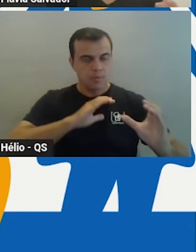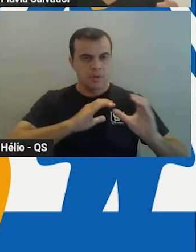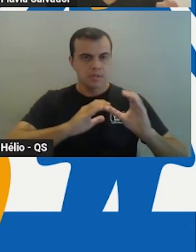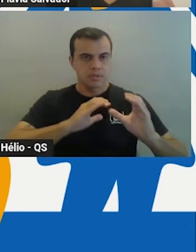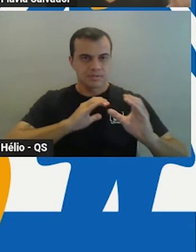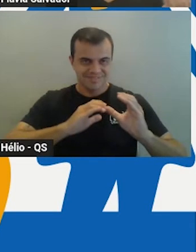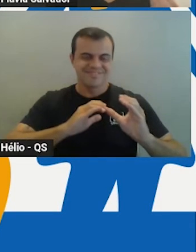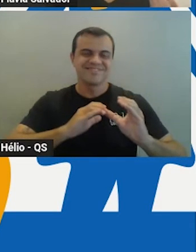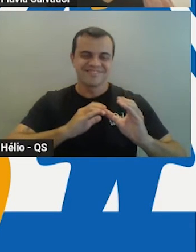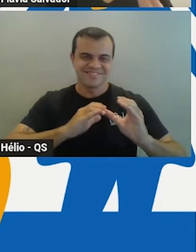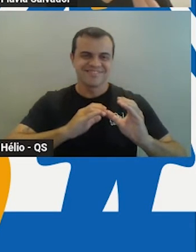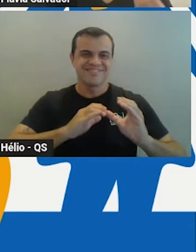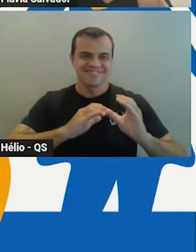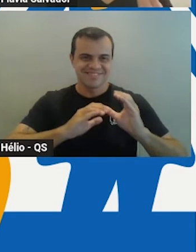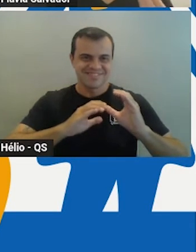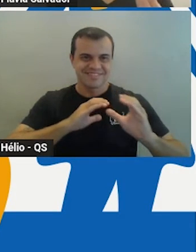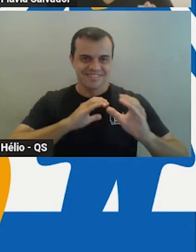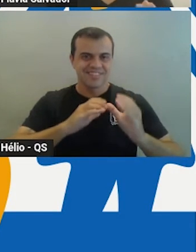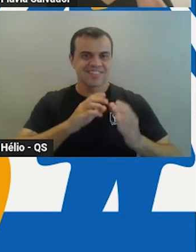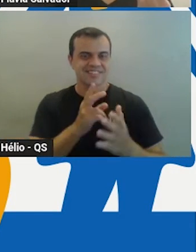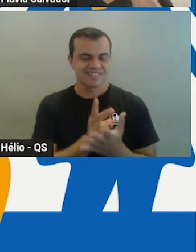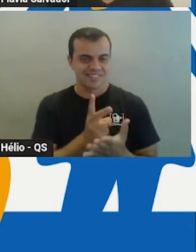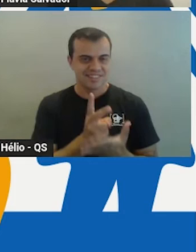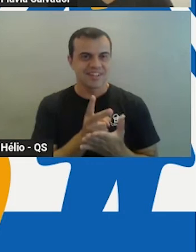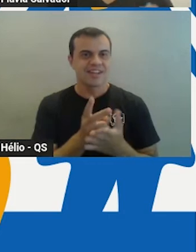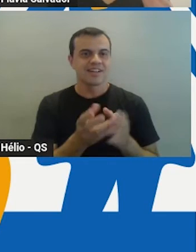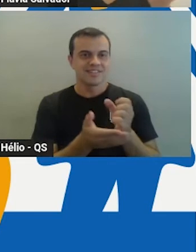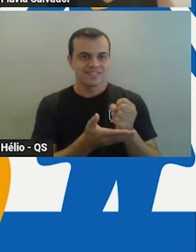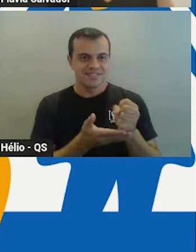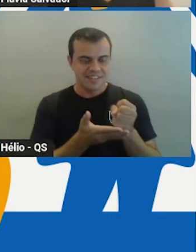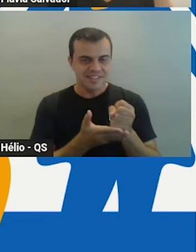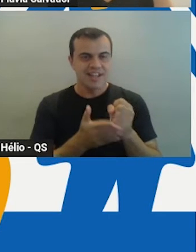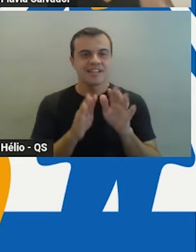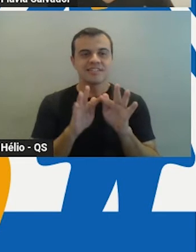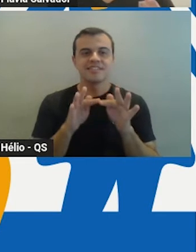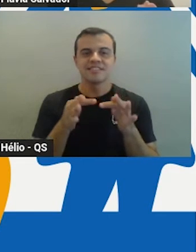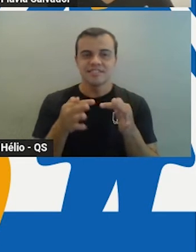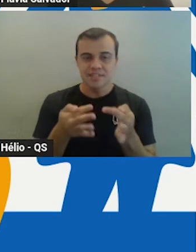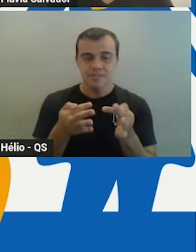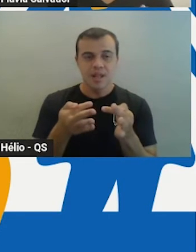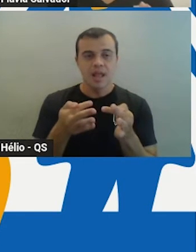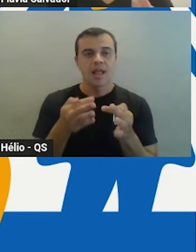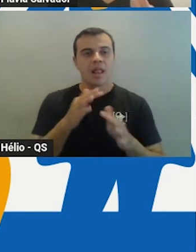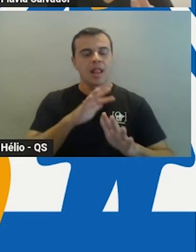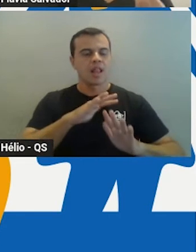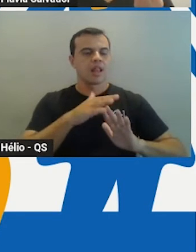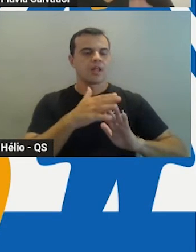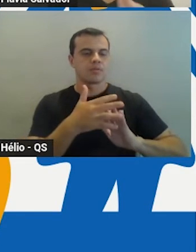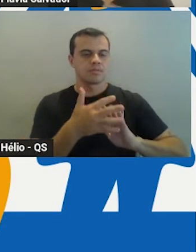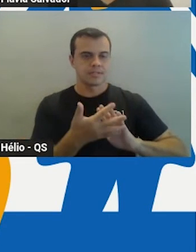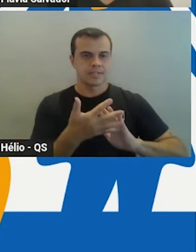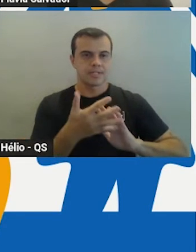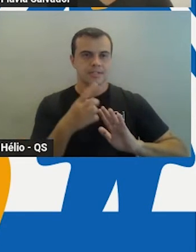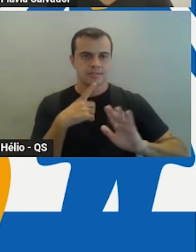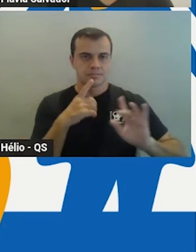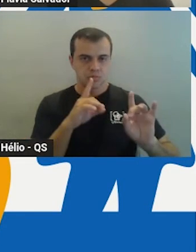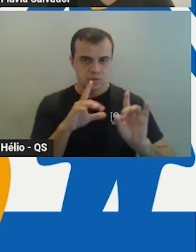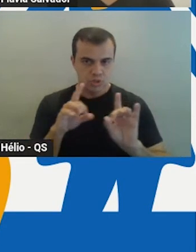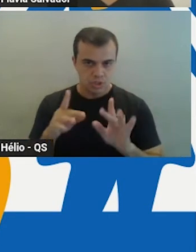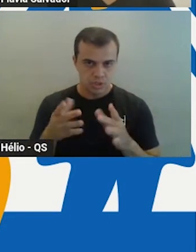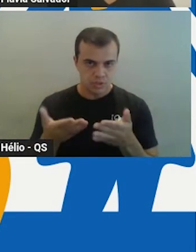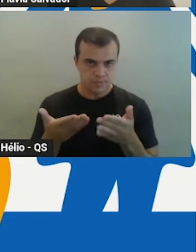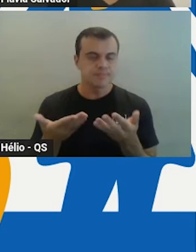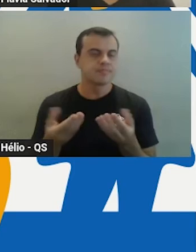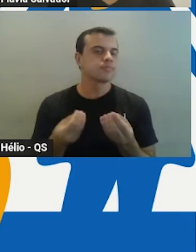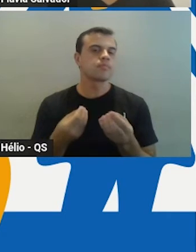né, Hélio? Uma comunicação básica e simples, com língua de sinais, para o dia a dia. E